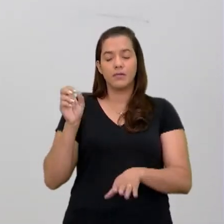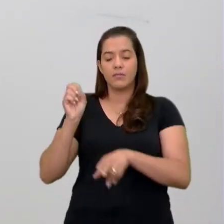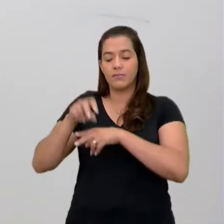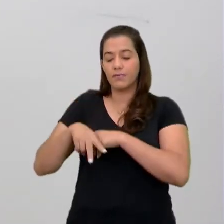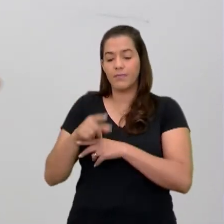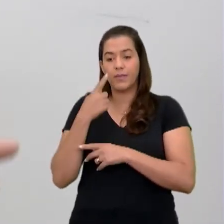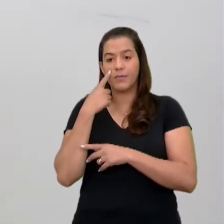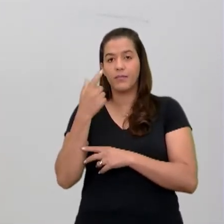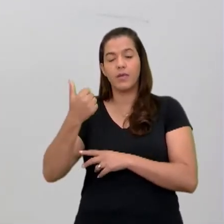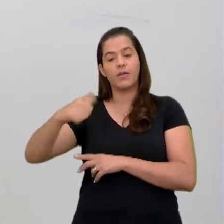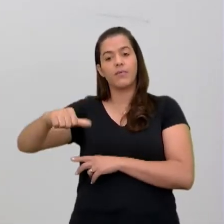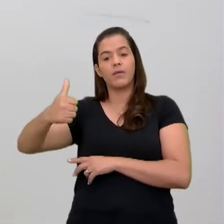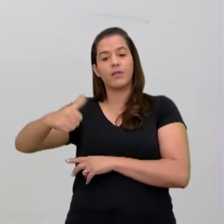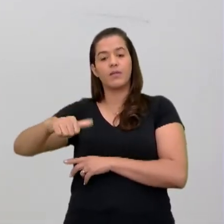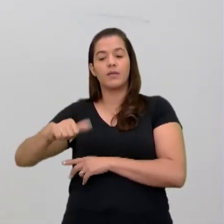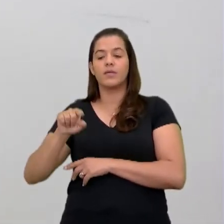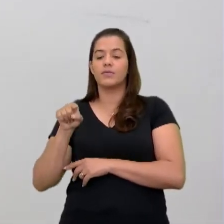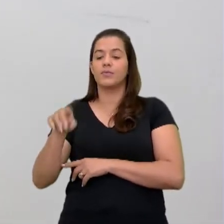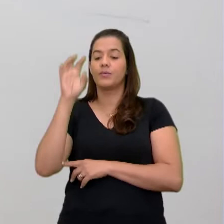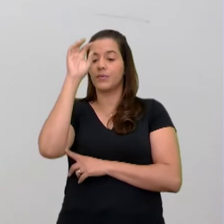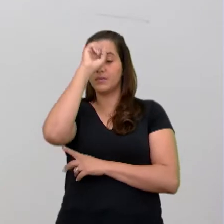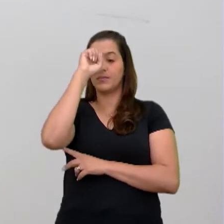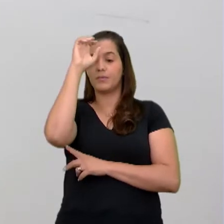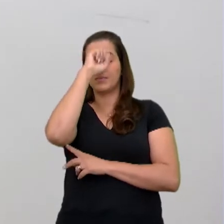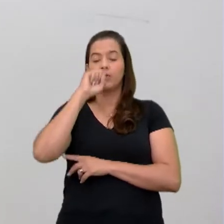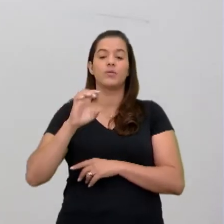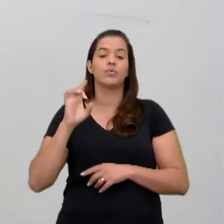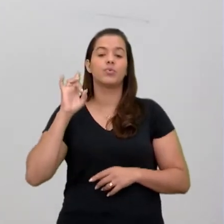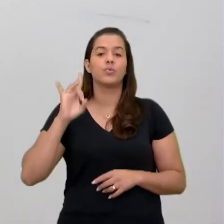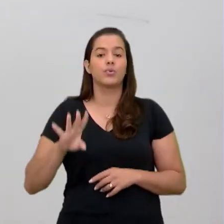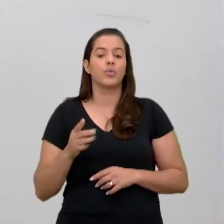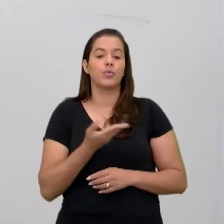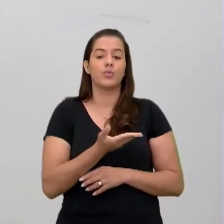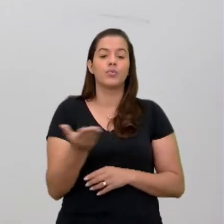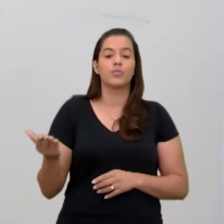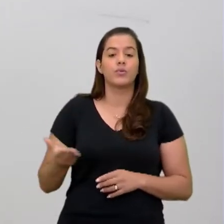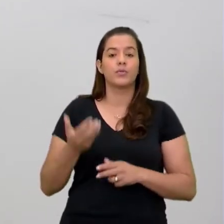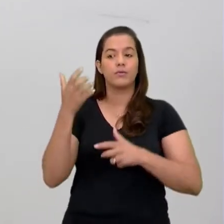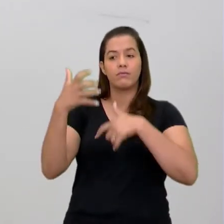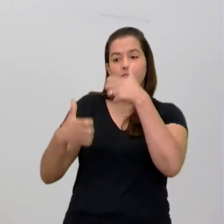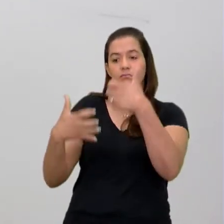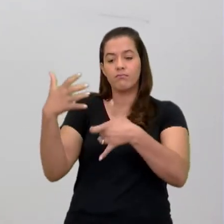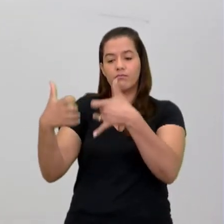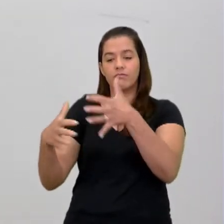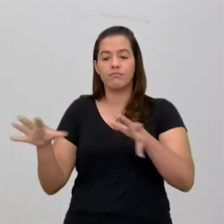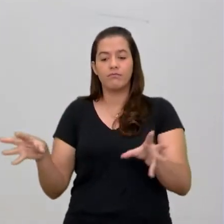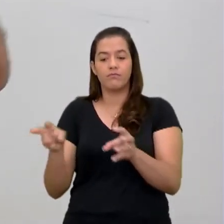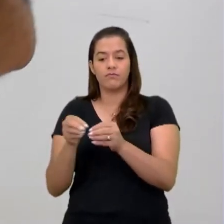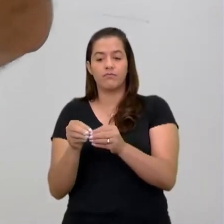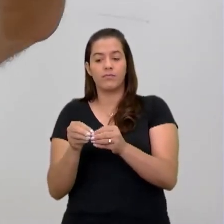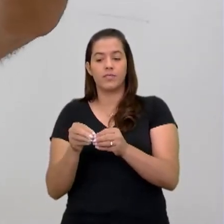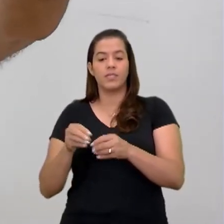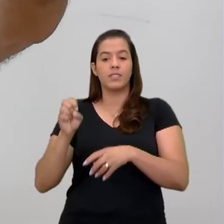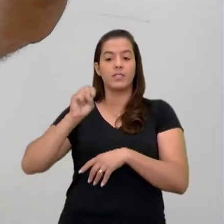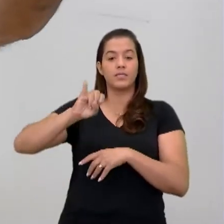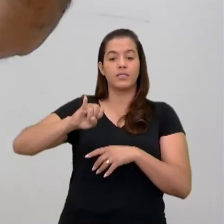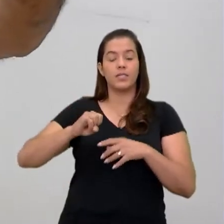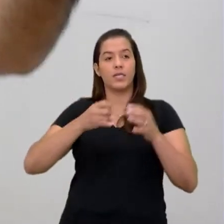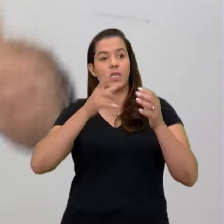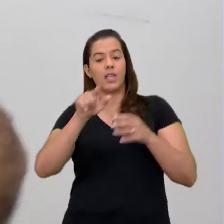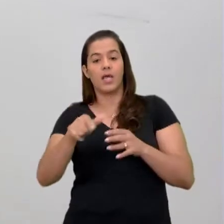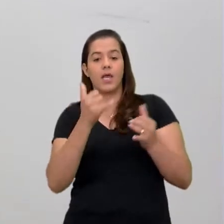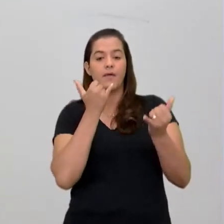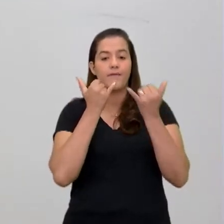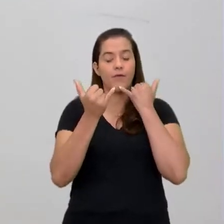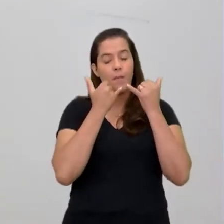o aprendizado do aluno através do poder de síntese. Porque se ele consegue pegar uma